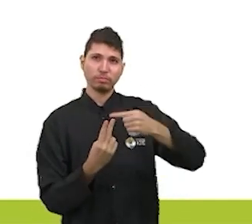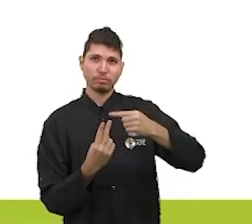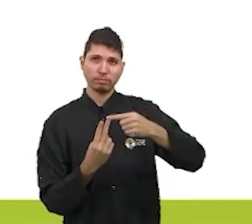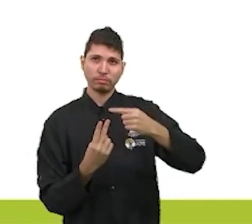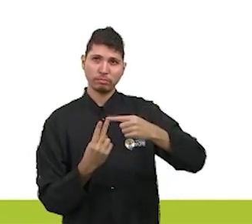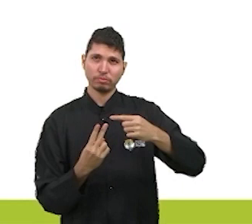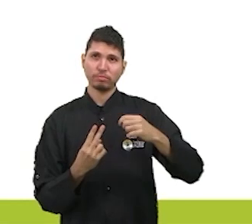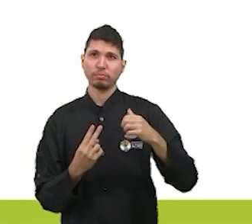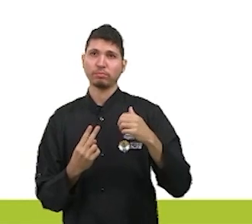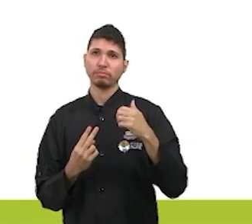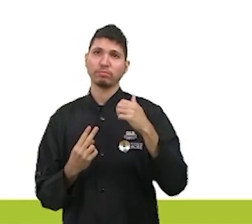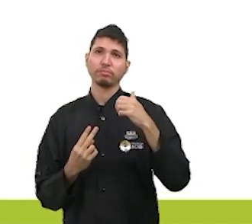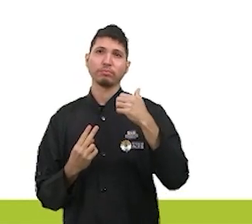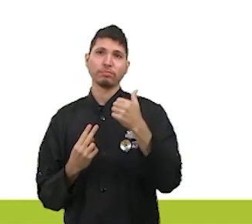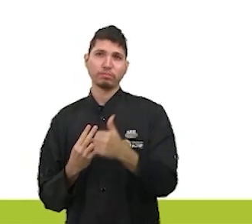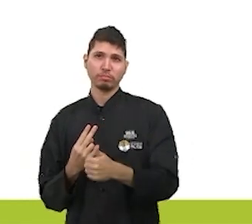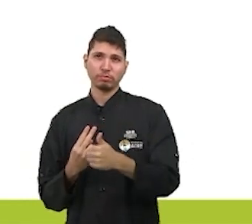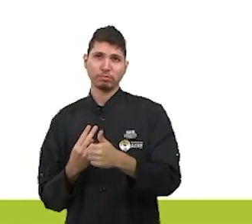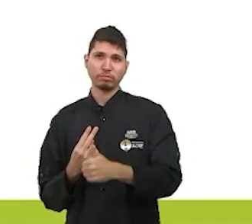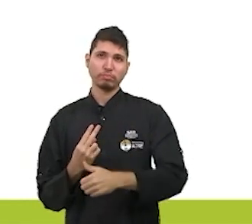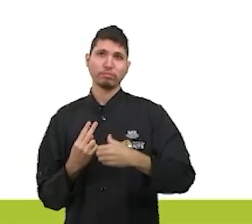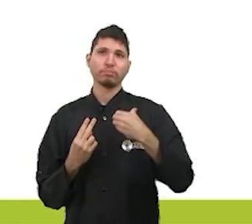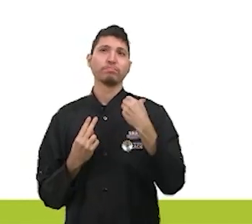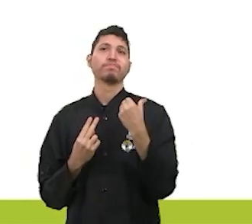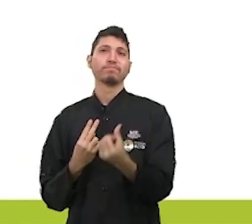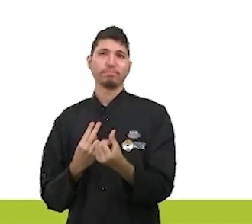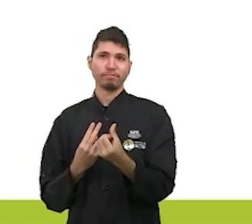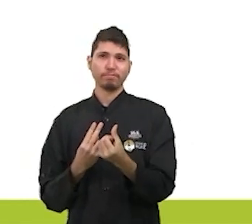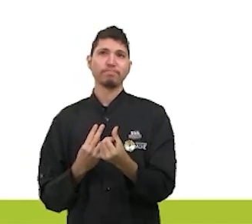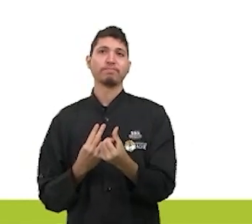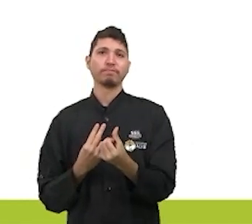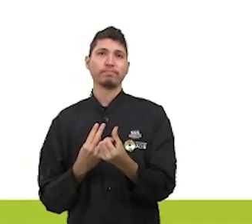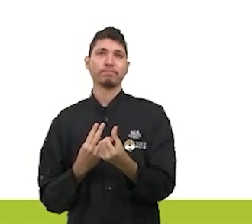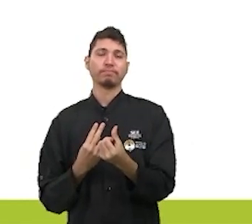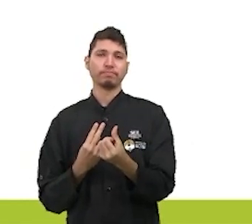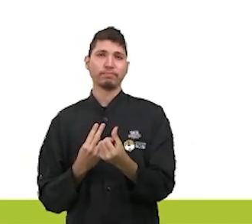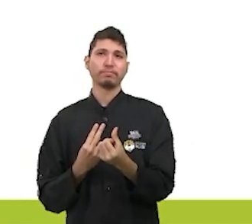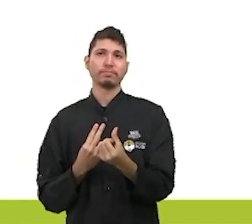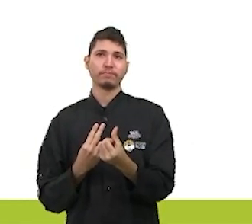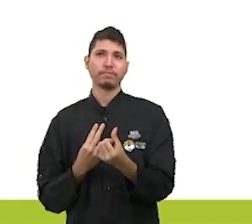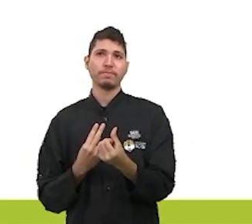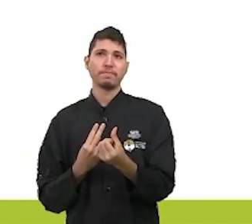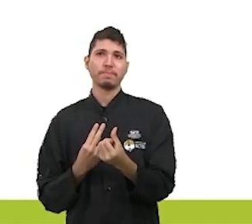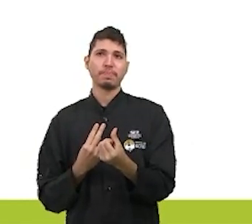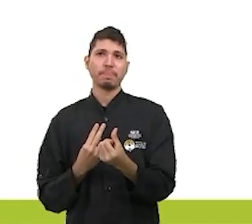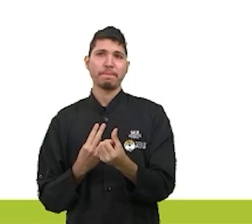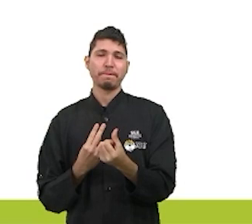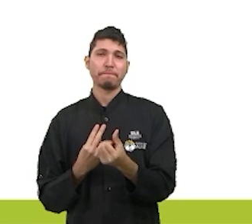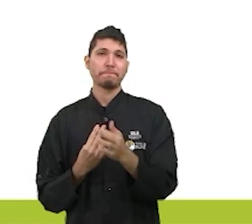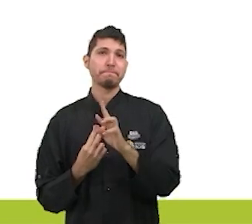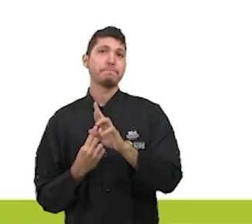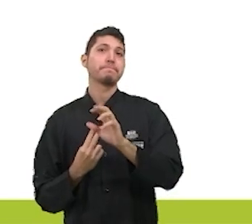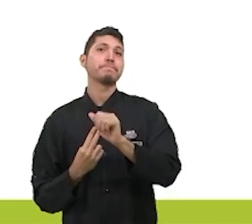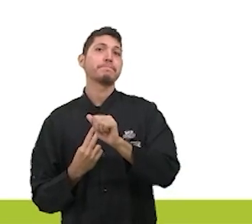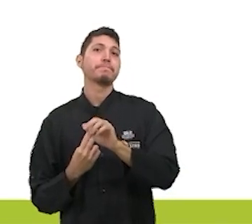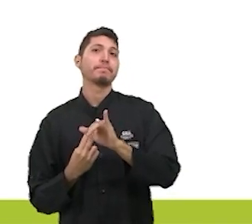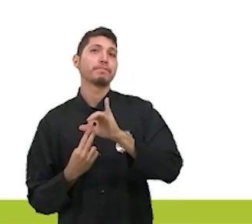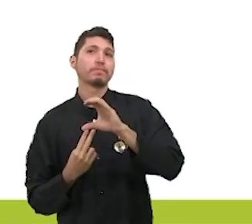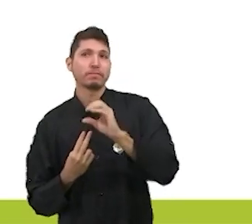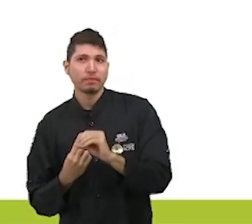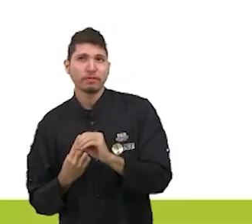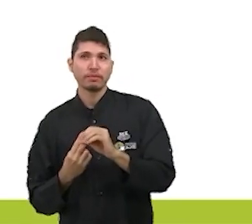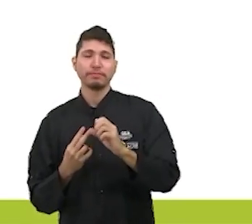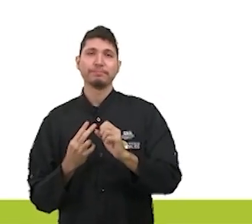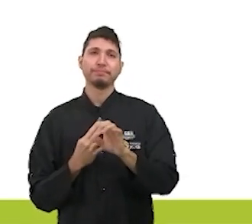raio, tá bom? Em relação ao centro aqui, ó, ao centro da minha árvore, é de 4